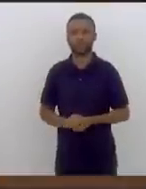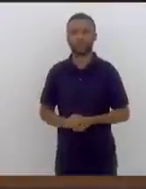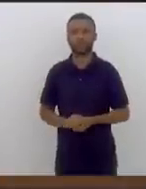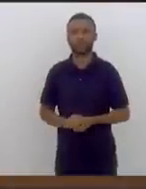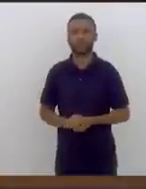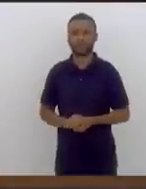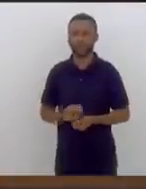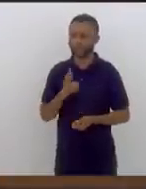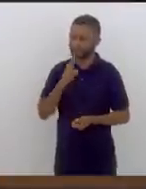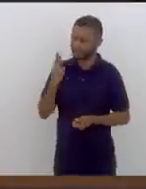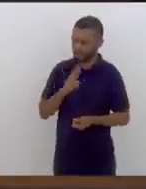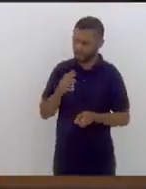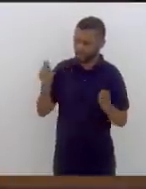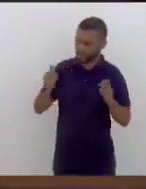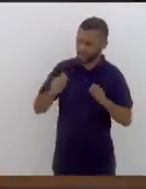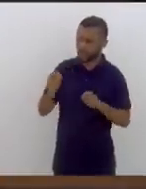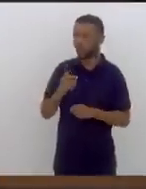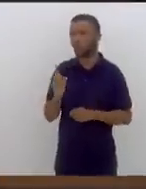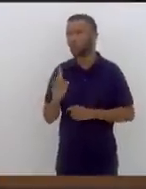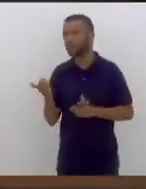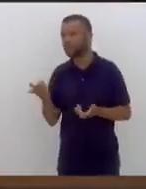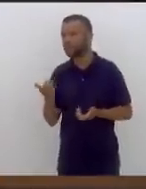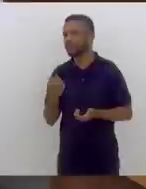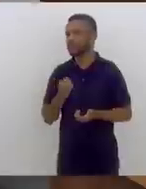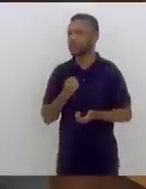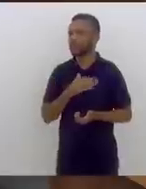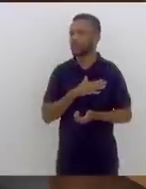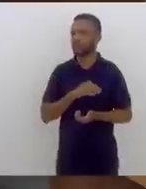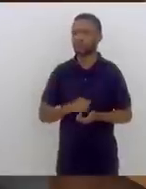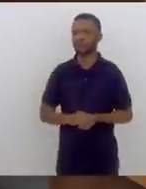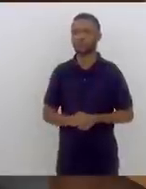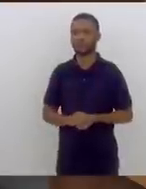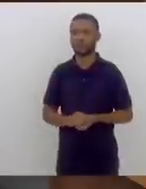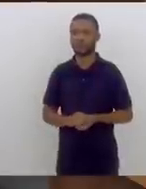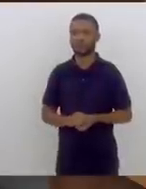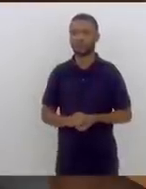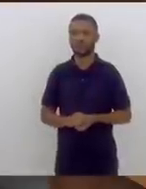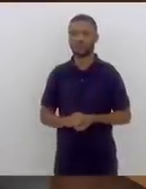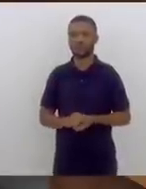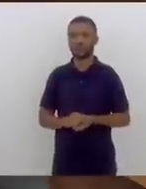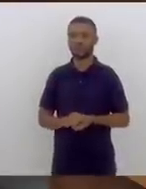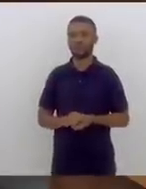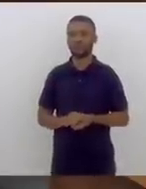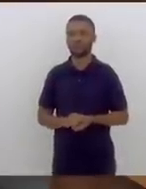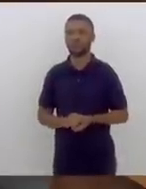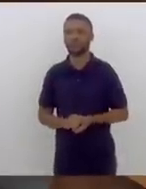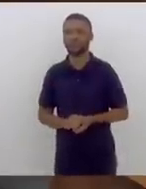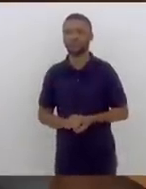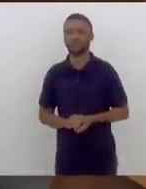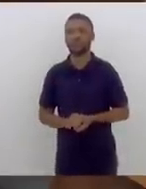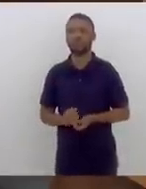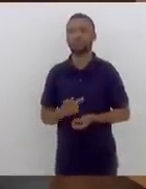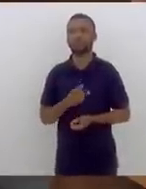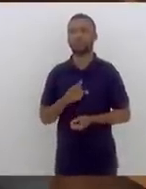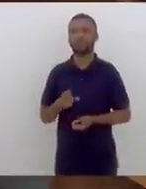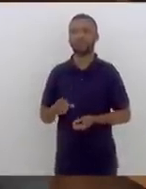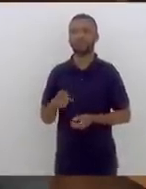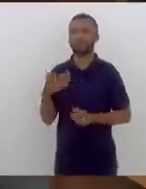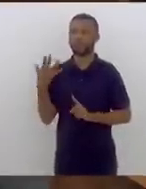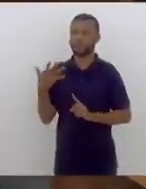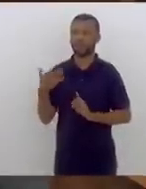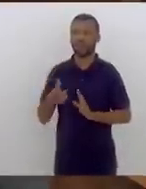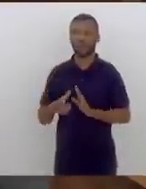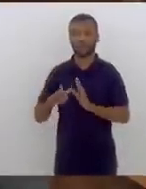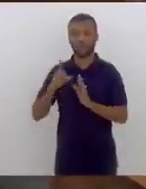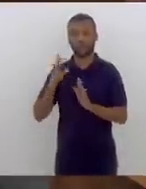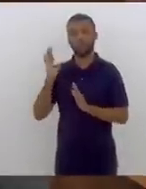se é possível ou não minha fala pode ser daí mesmo Presidente na fala anterior